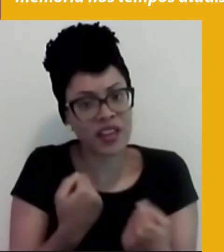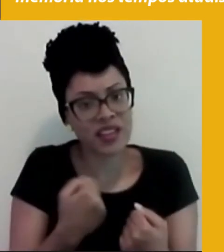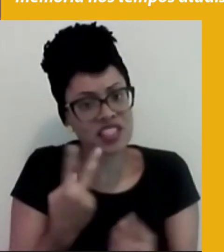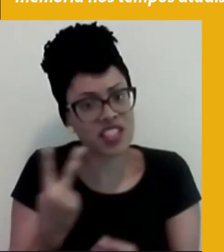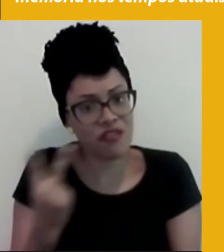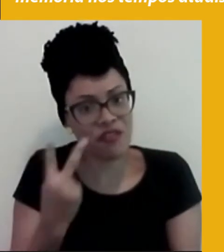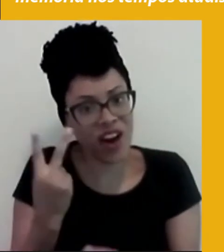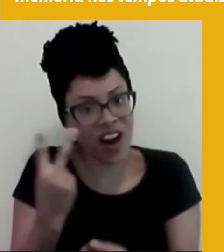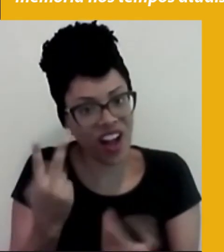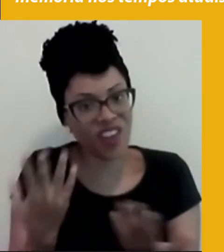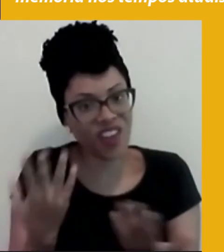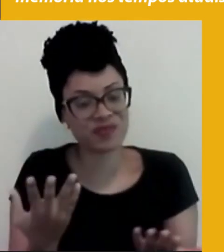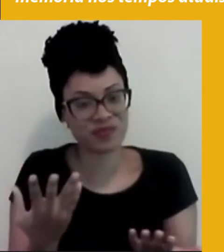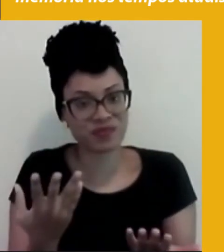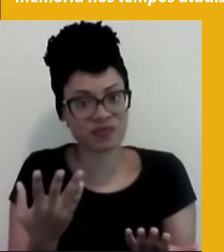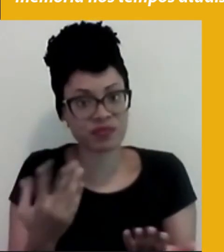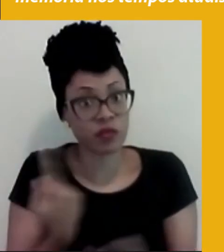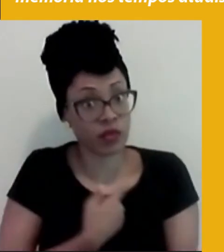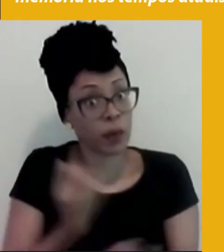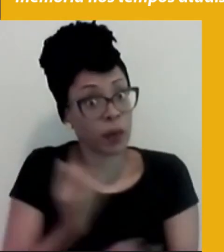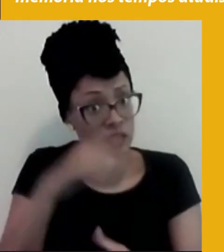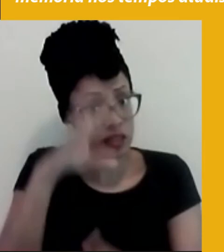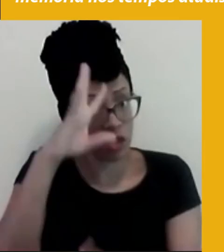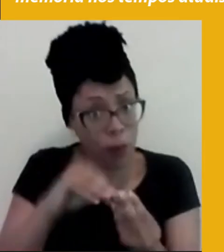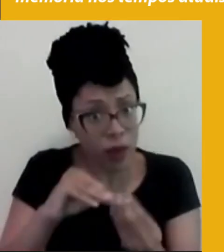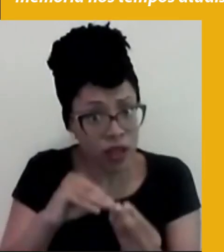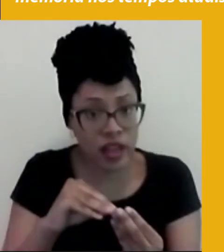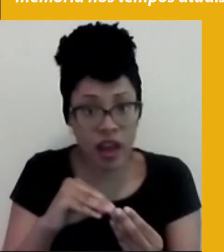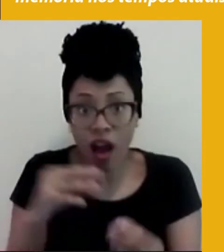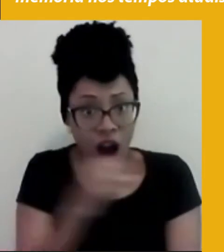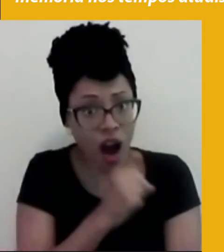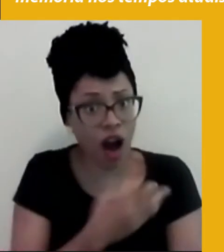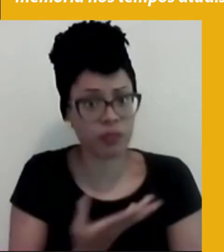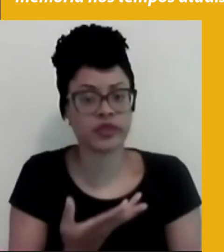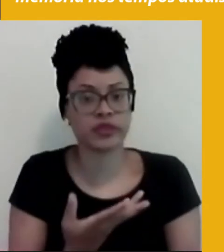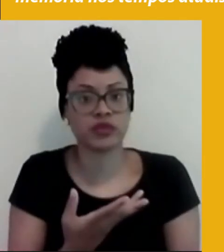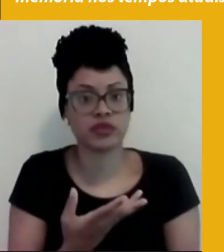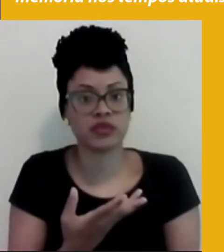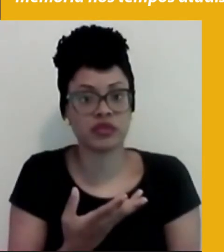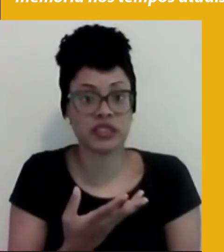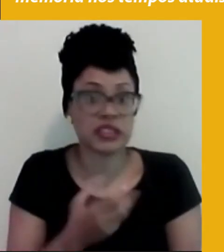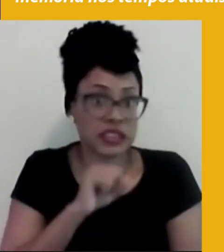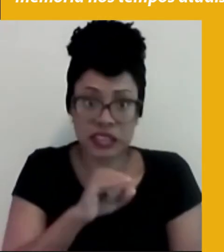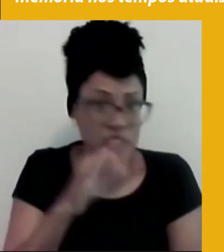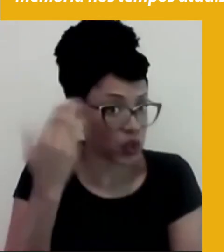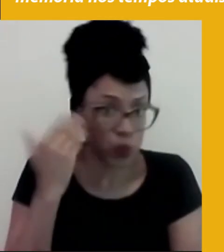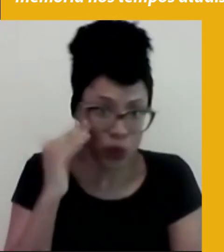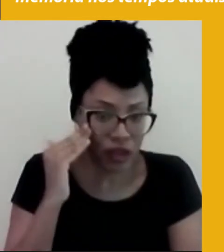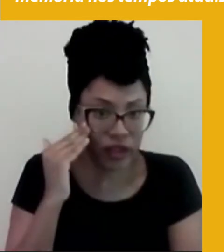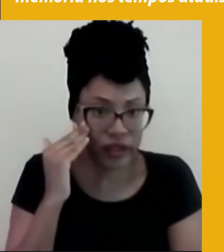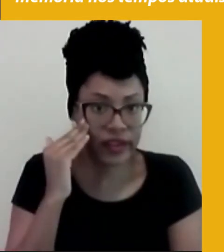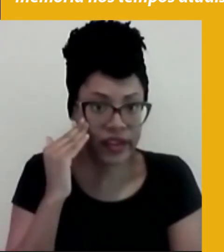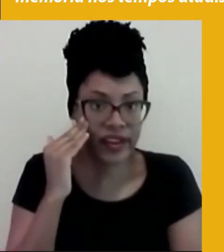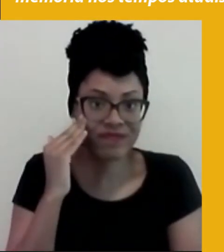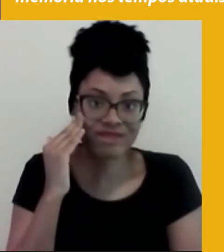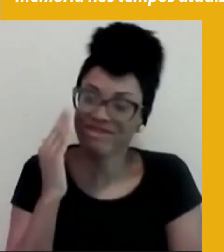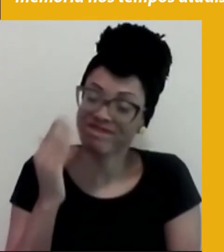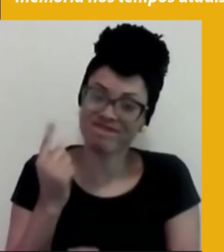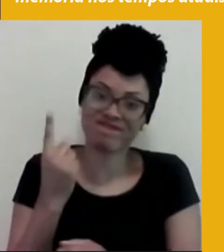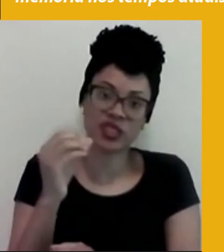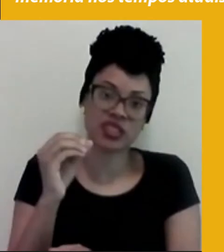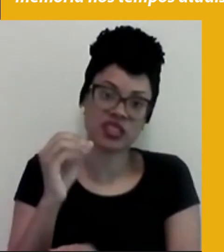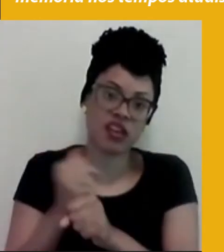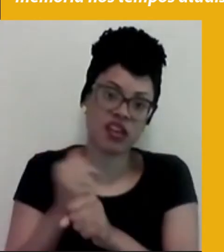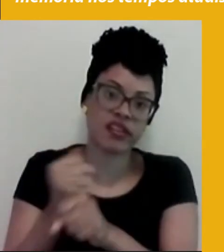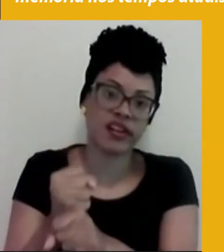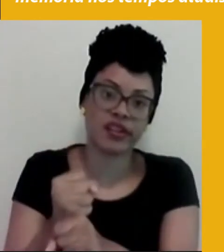tempo, talvez daqui a 100 anos esse seminário seja todo feito por e para robôs.